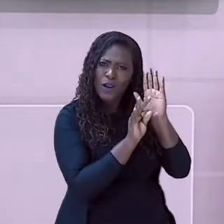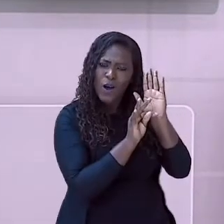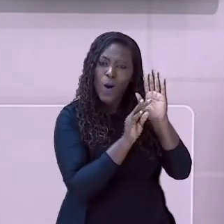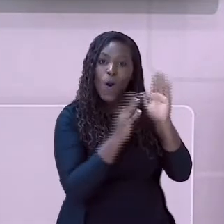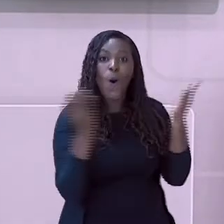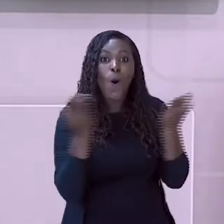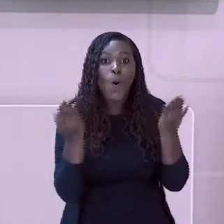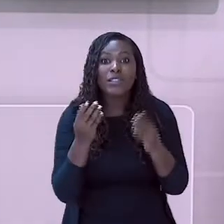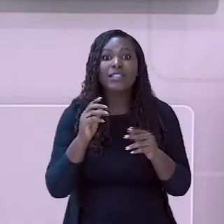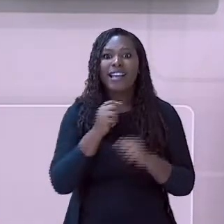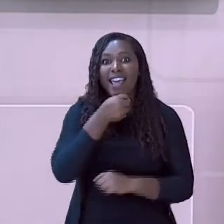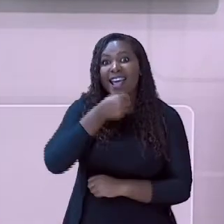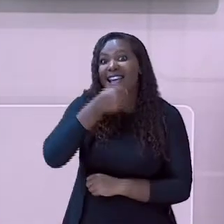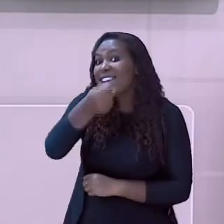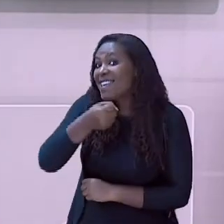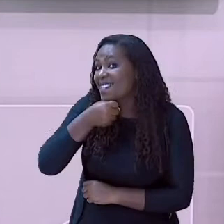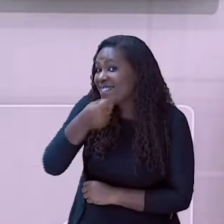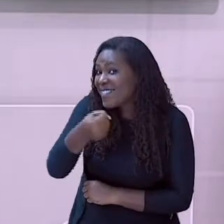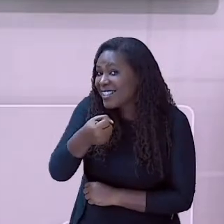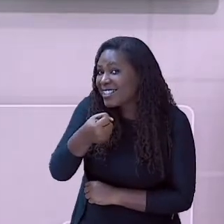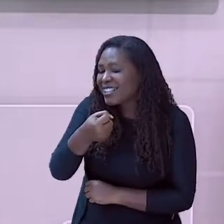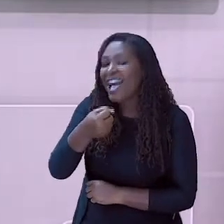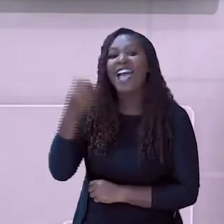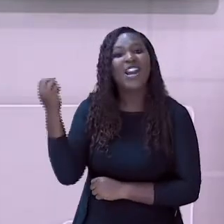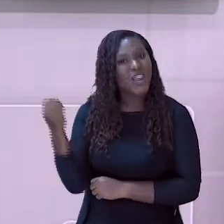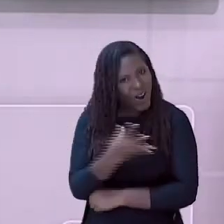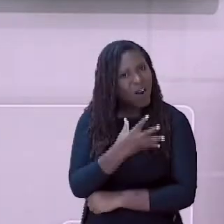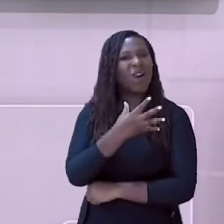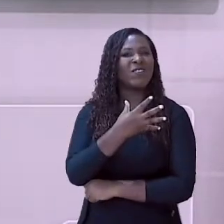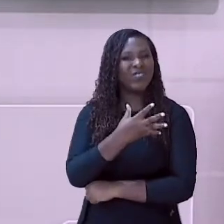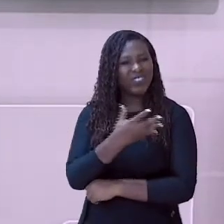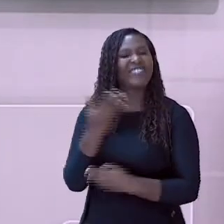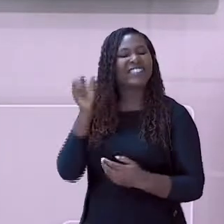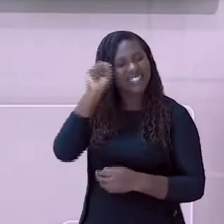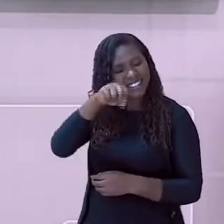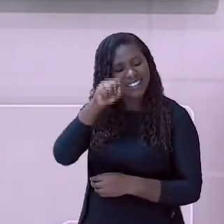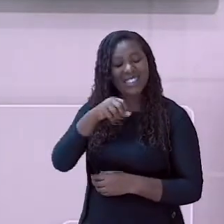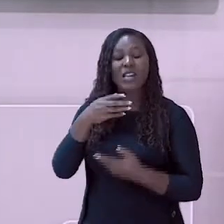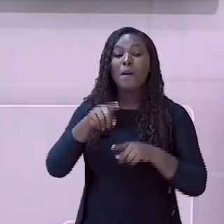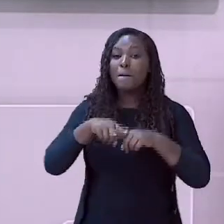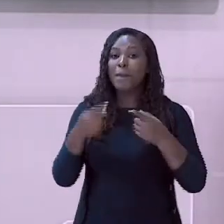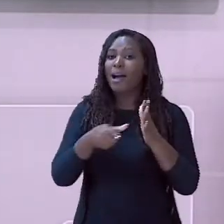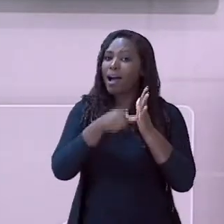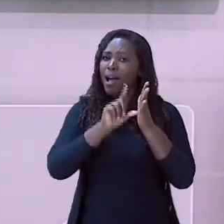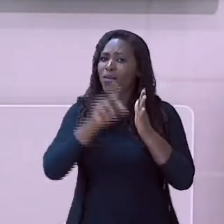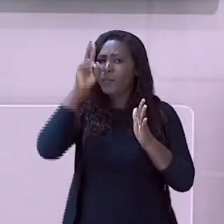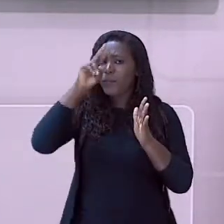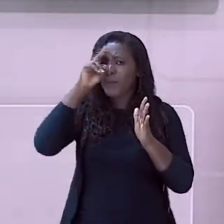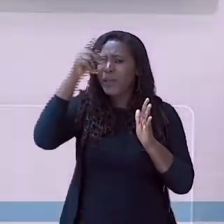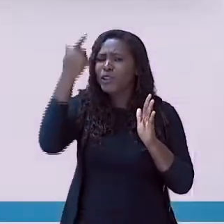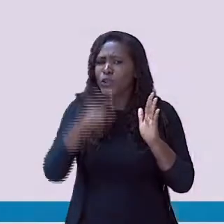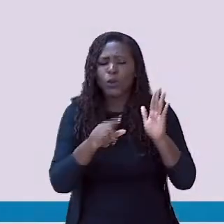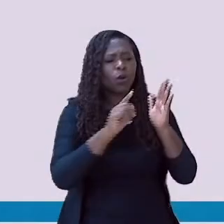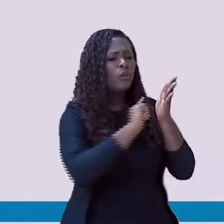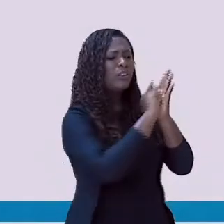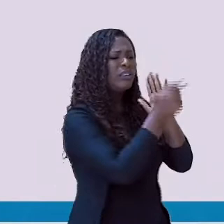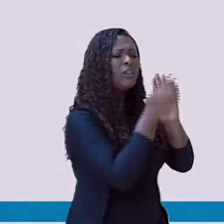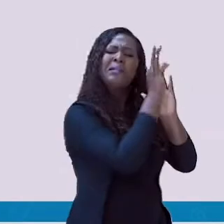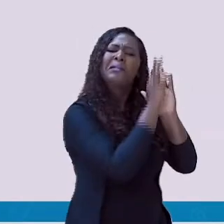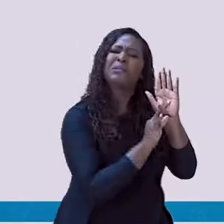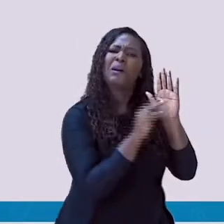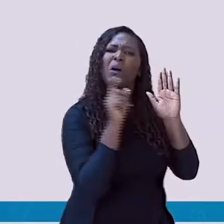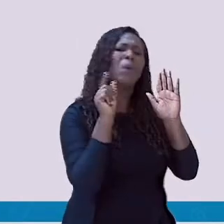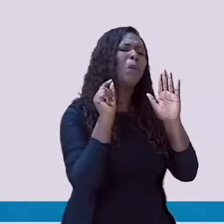conhecendo. Vamos lá? Para isso, vamos relembrar primeiro o que são gêneros textuais? Bom, os gêneros